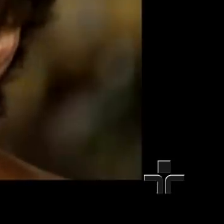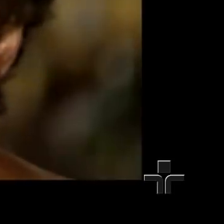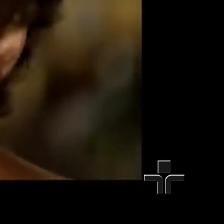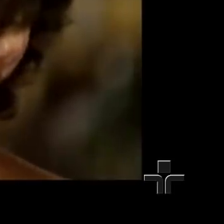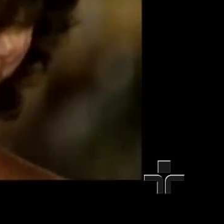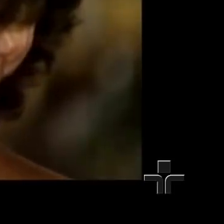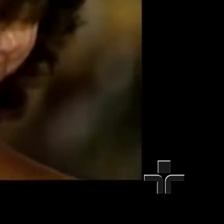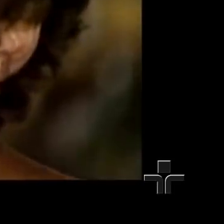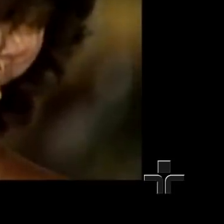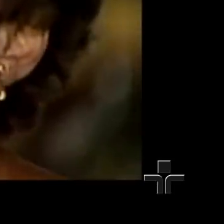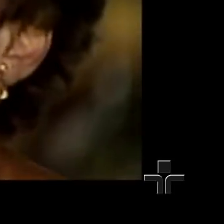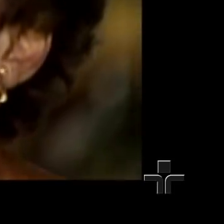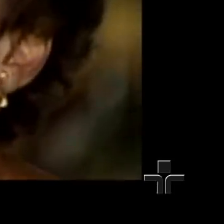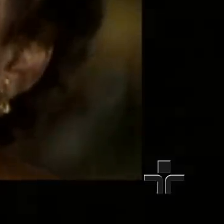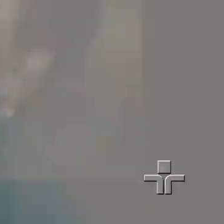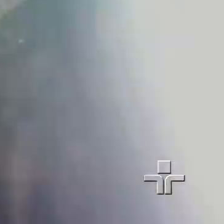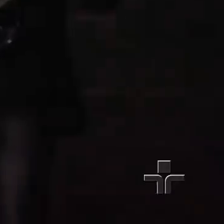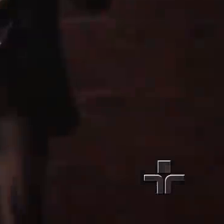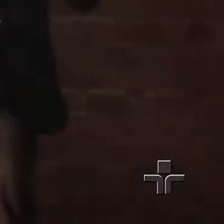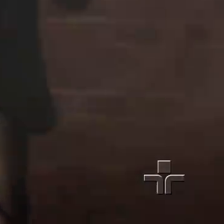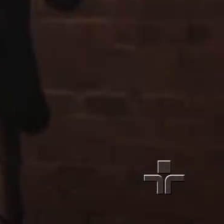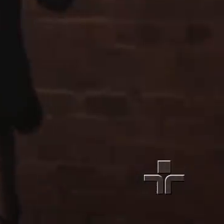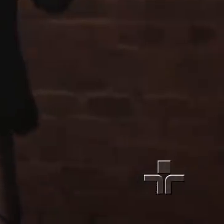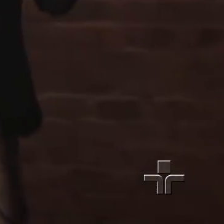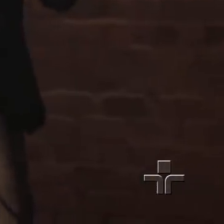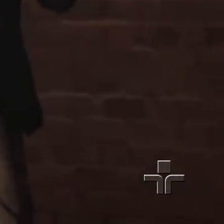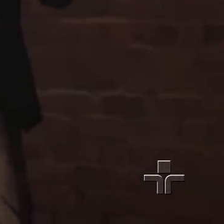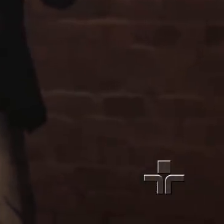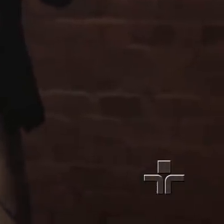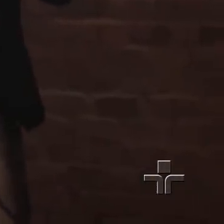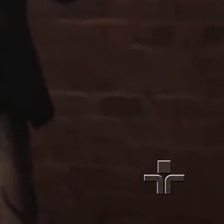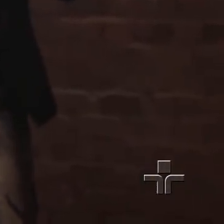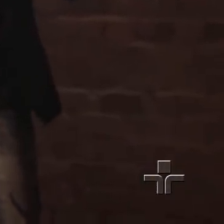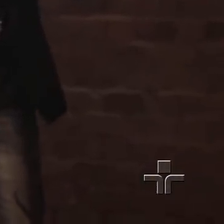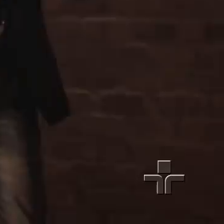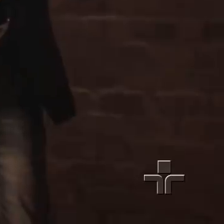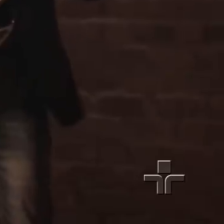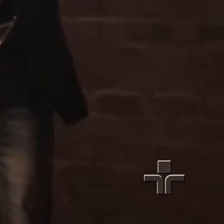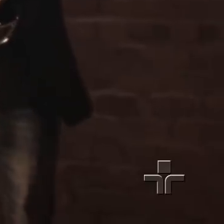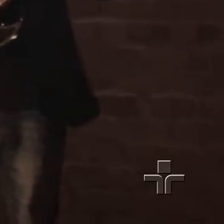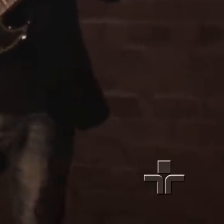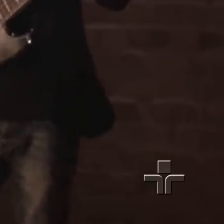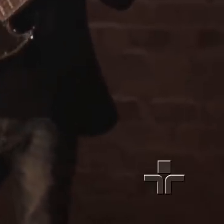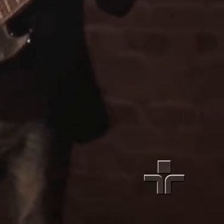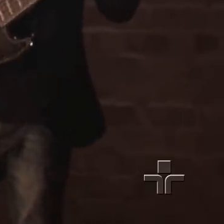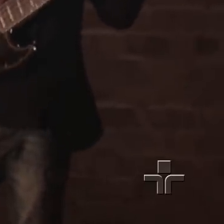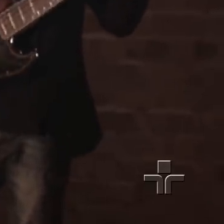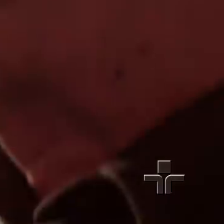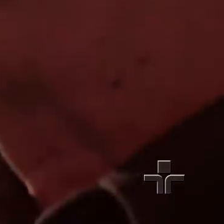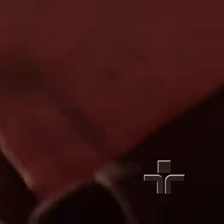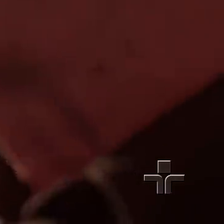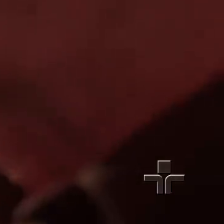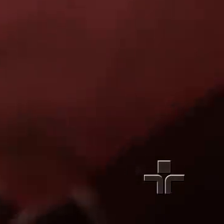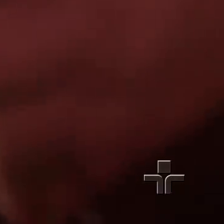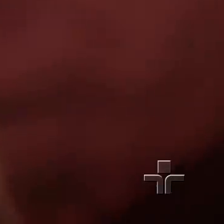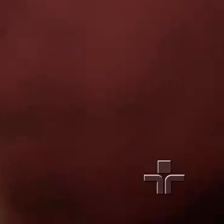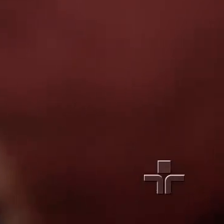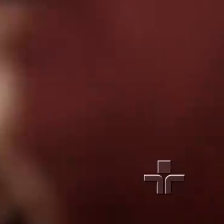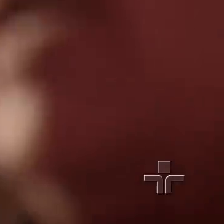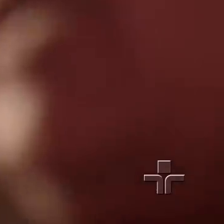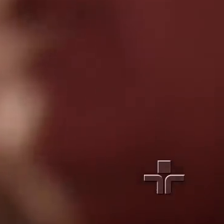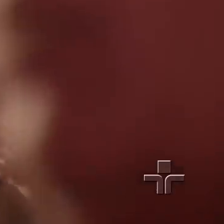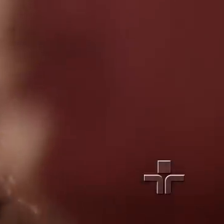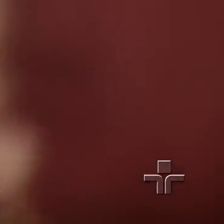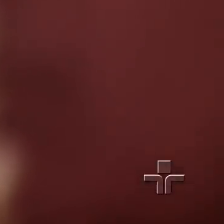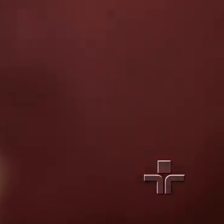dia vai raiar. Devolvo Neruda que você me tomou e